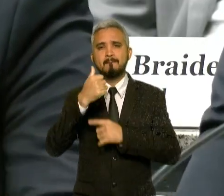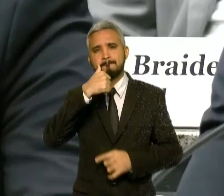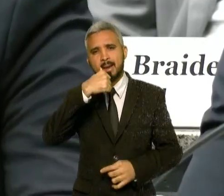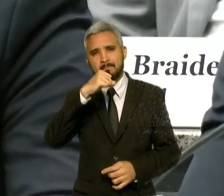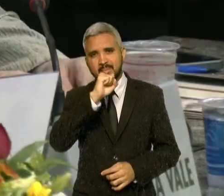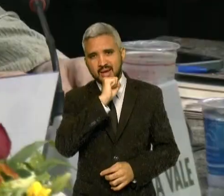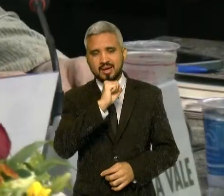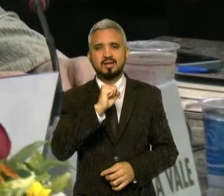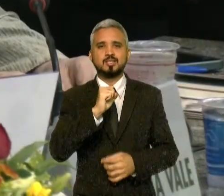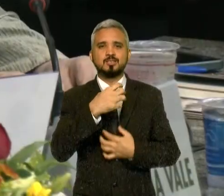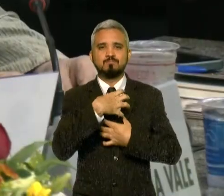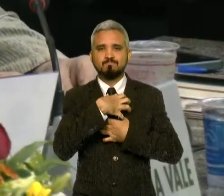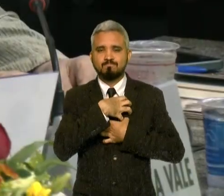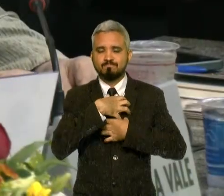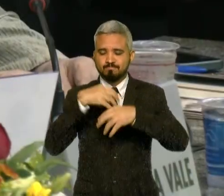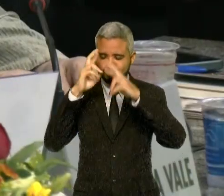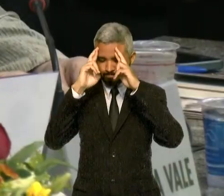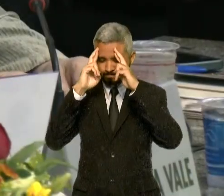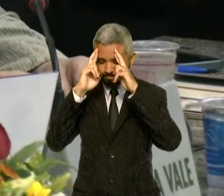imensa consideração.